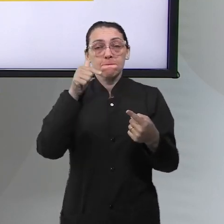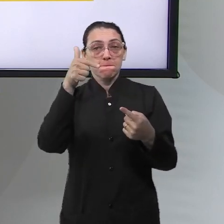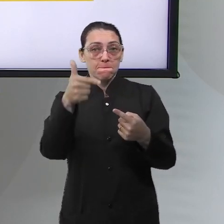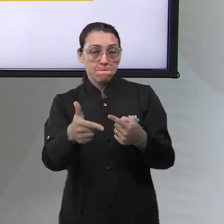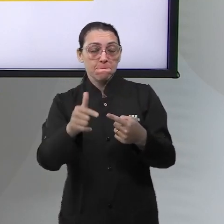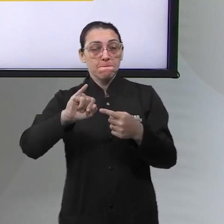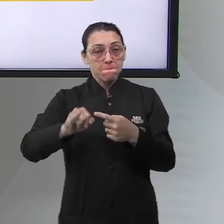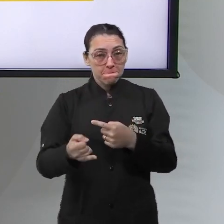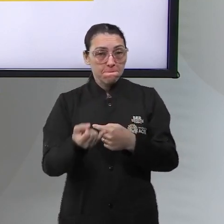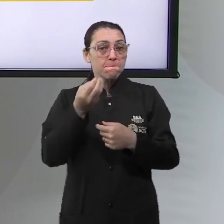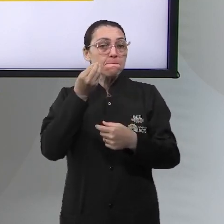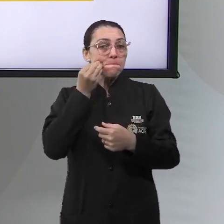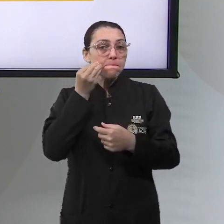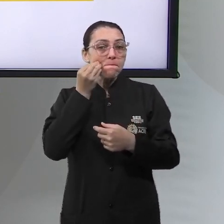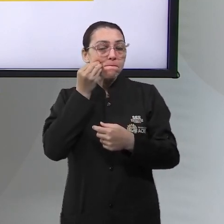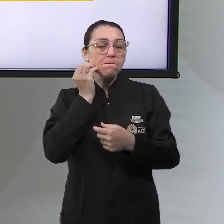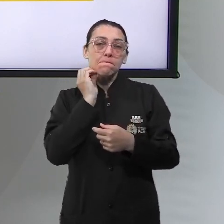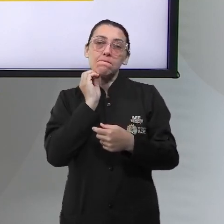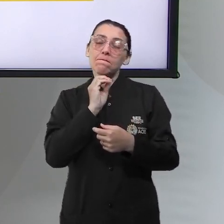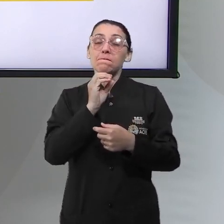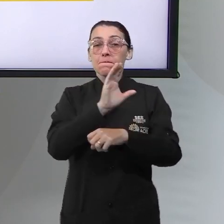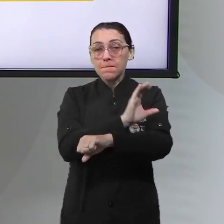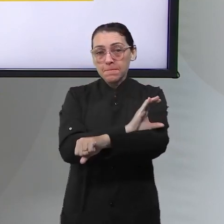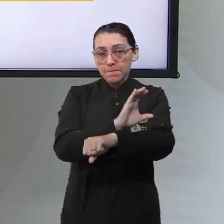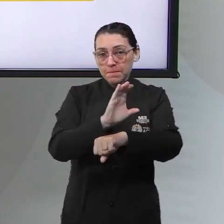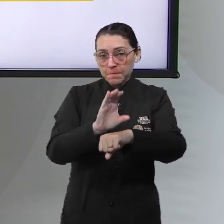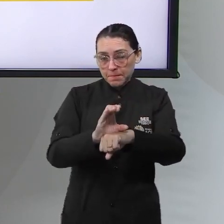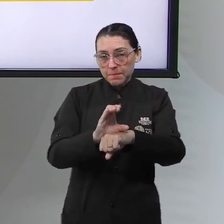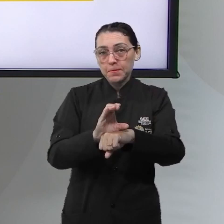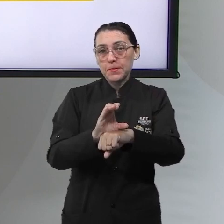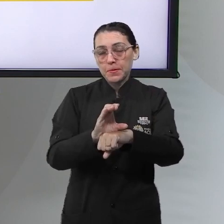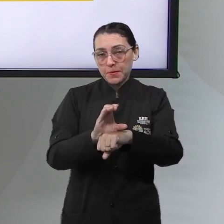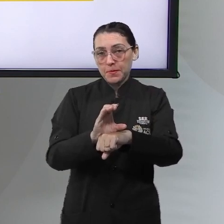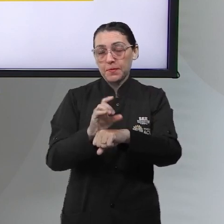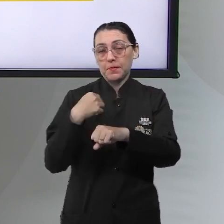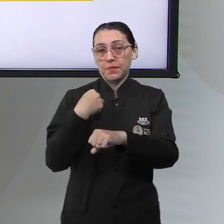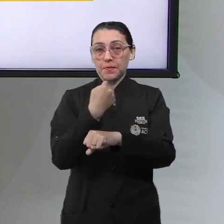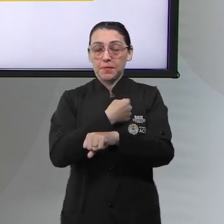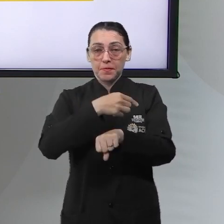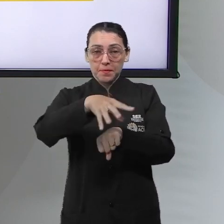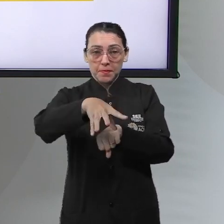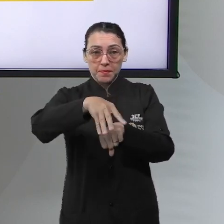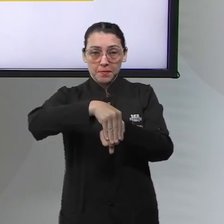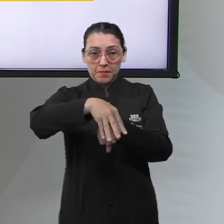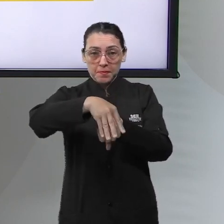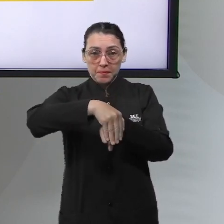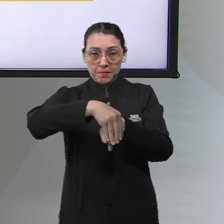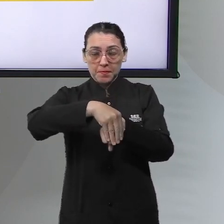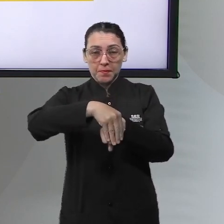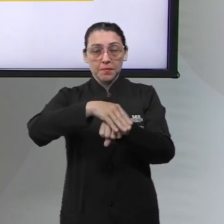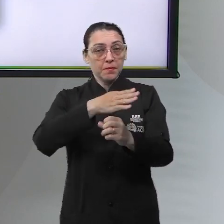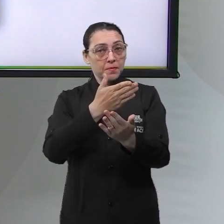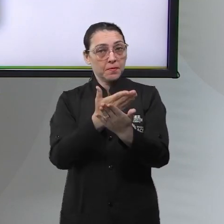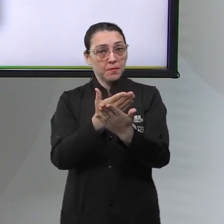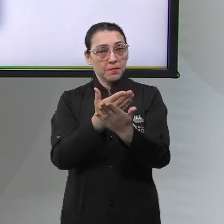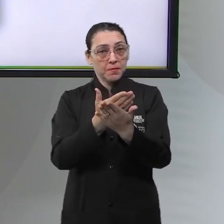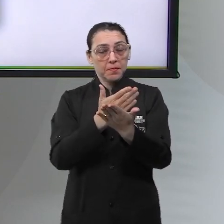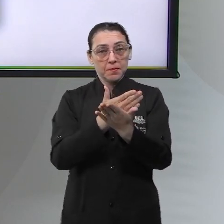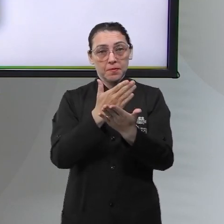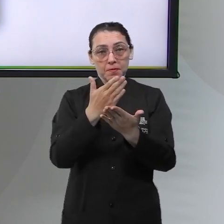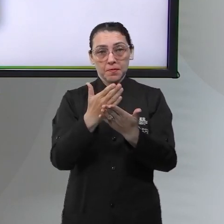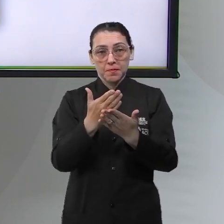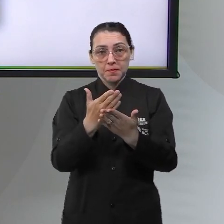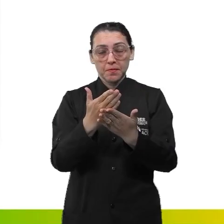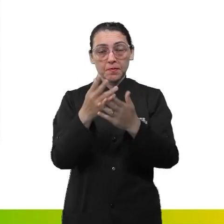outras oportunidades em que a cultura ela será o nosso objeto de conhecimento. E para começar,